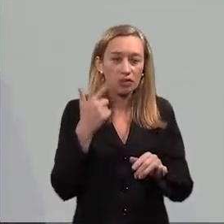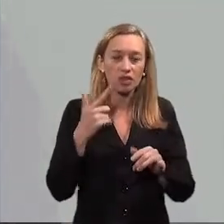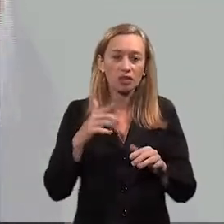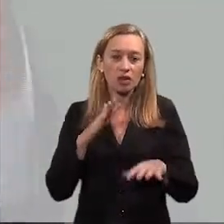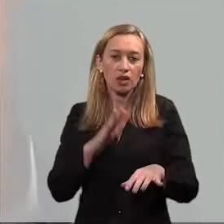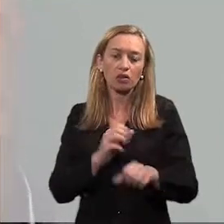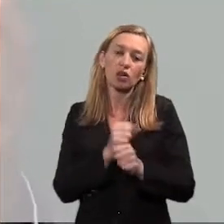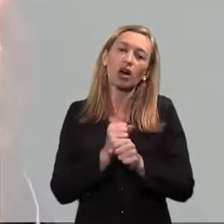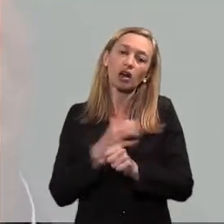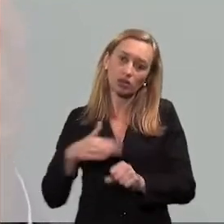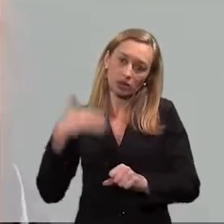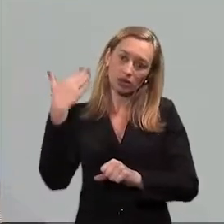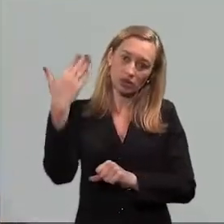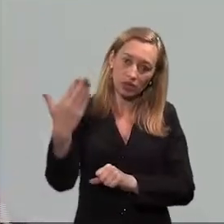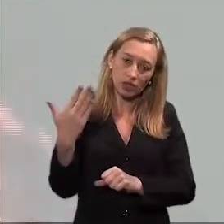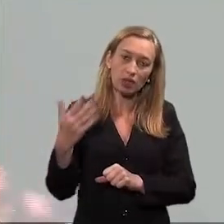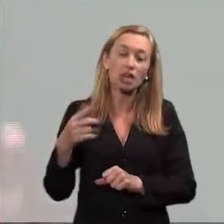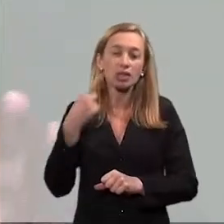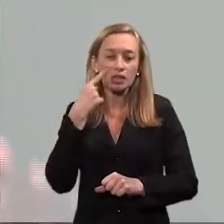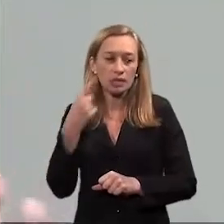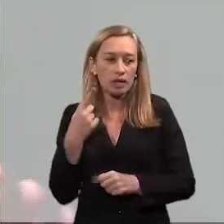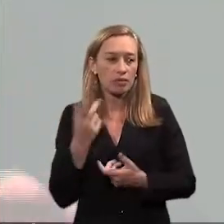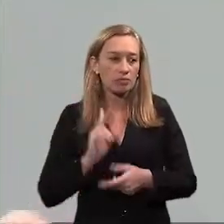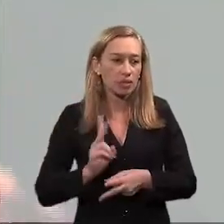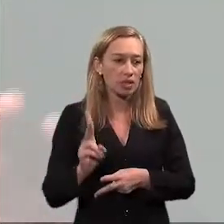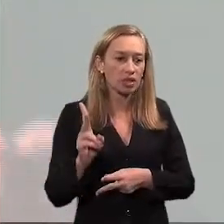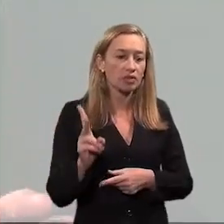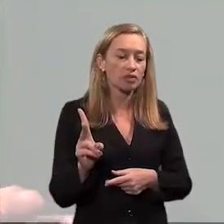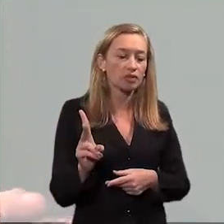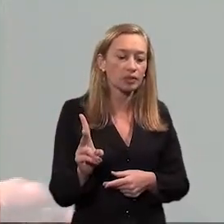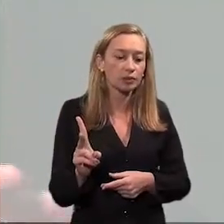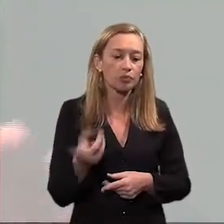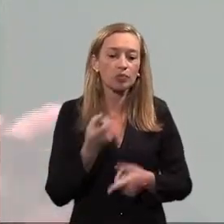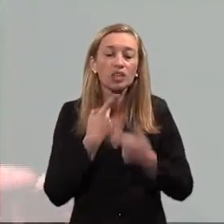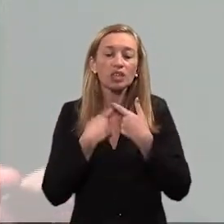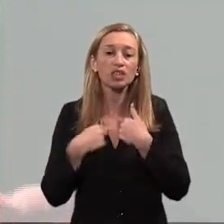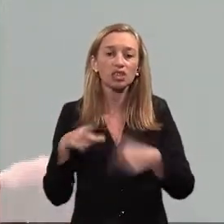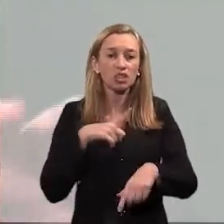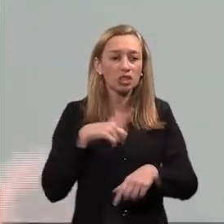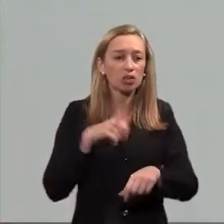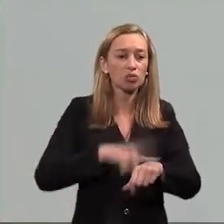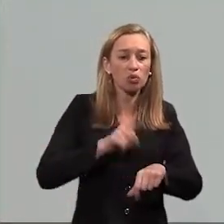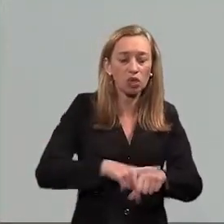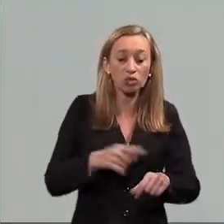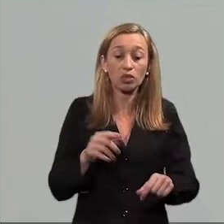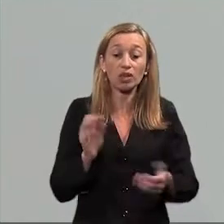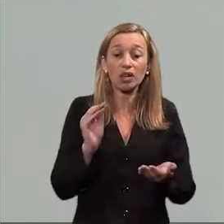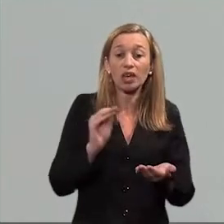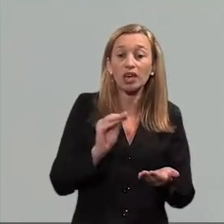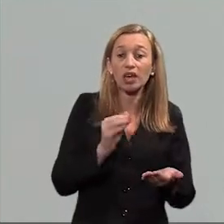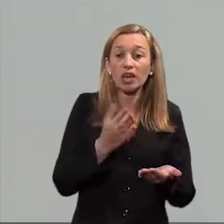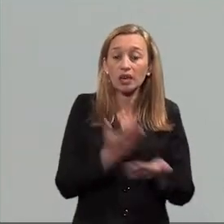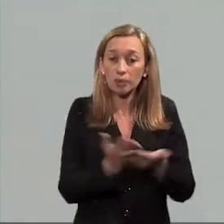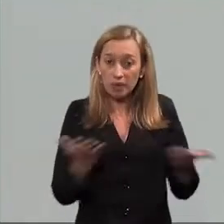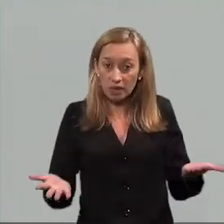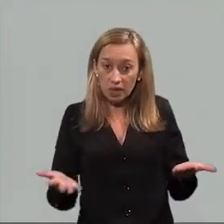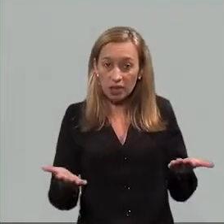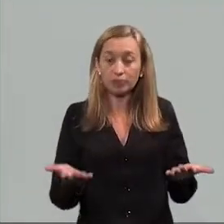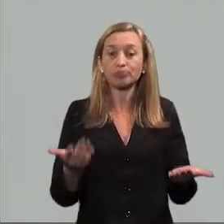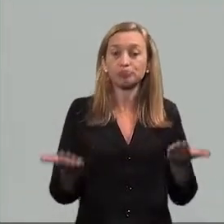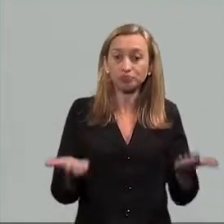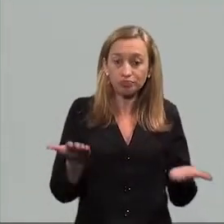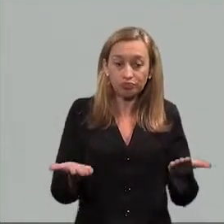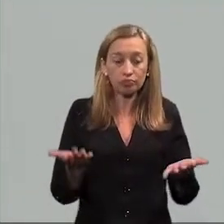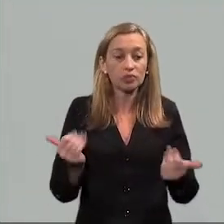isso nas próximas décadas, sempre houve a expectativa de que haveria em algum momento um desequilíbrio. Isso